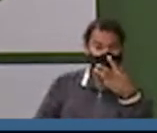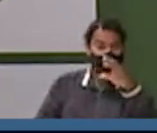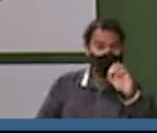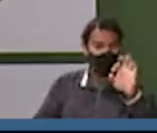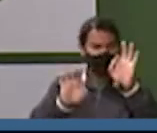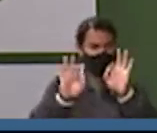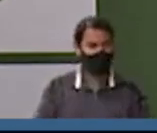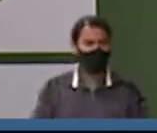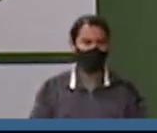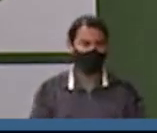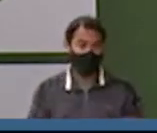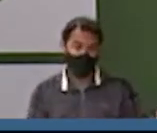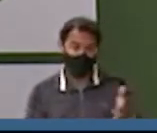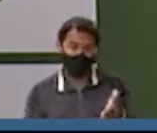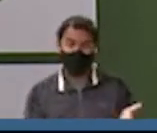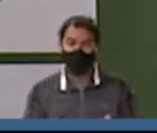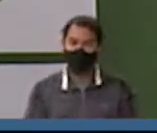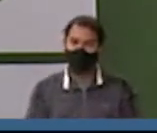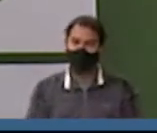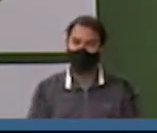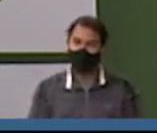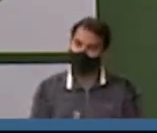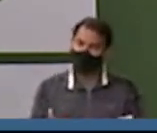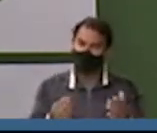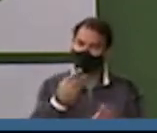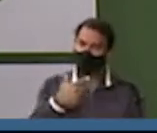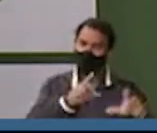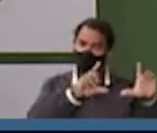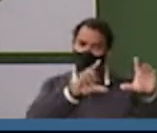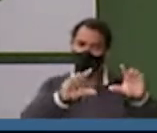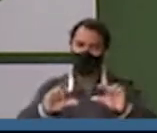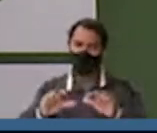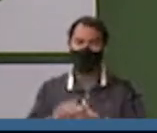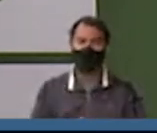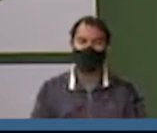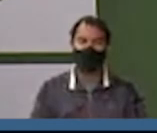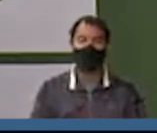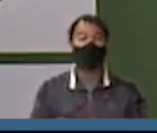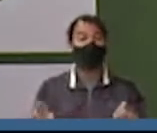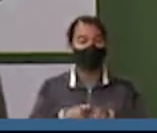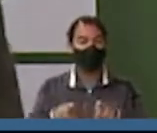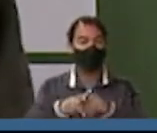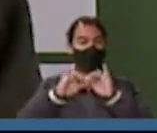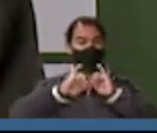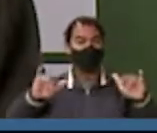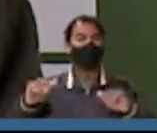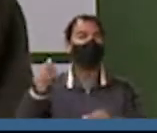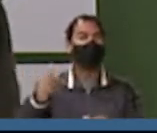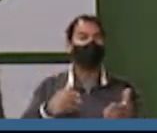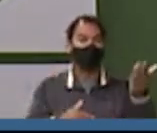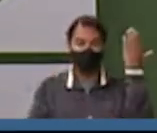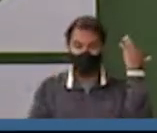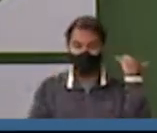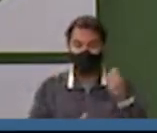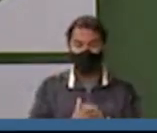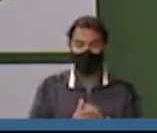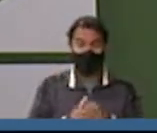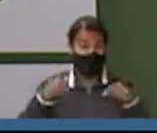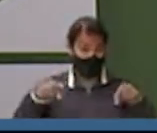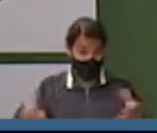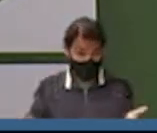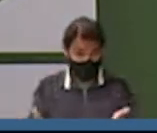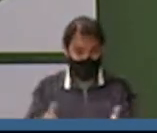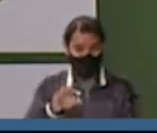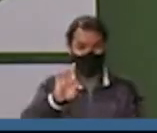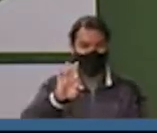novos. Nós também estamos anunciando que a taxa de contágio no Mato Grosso do